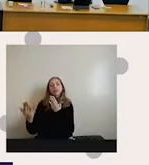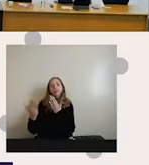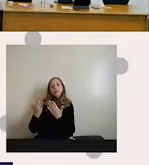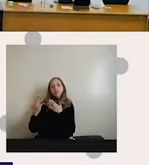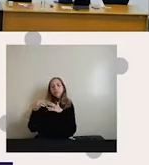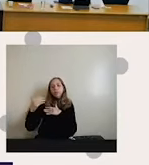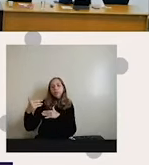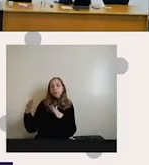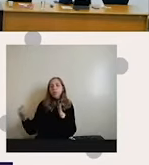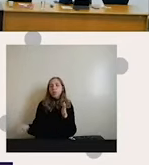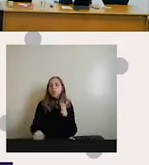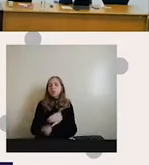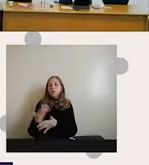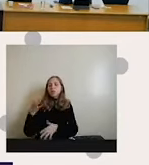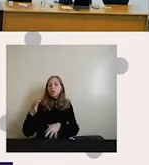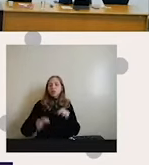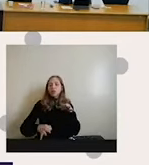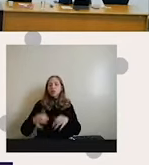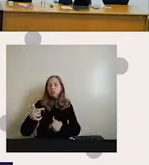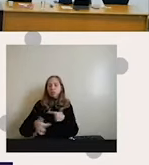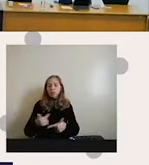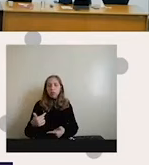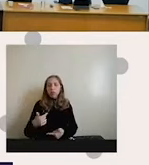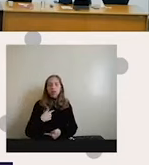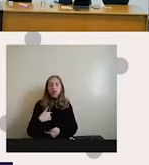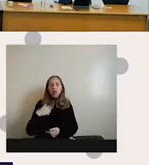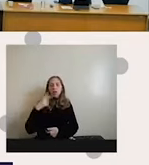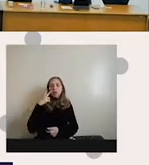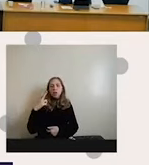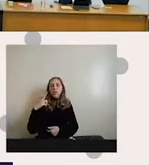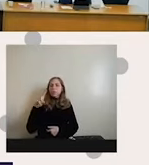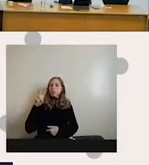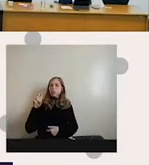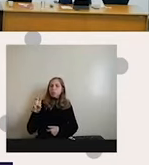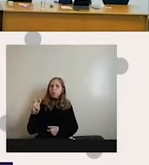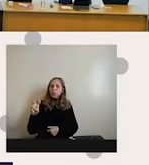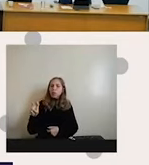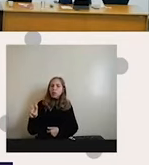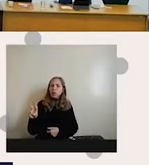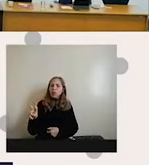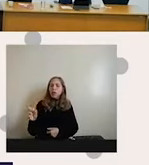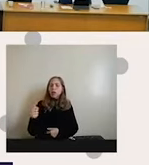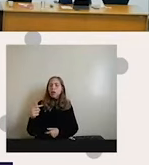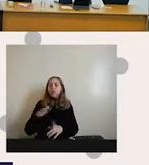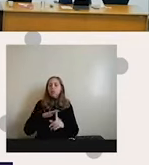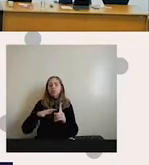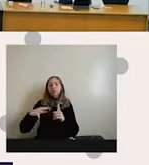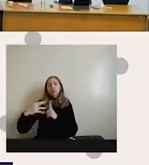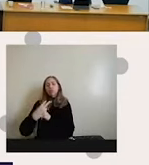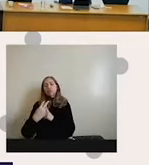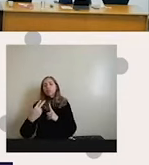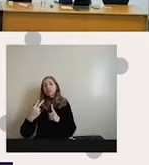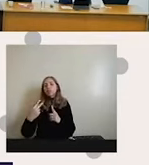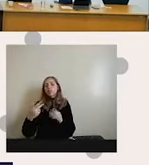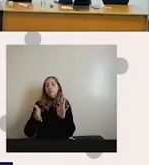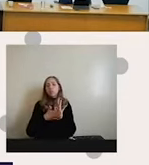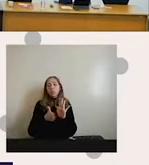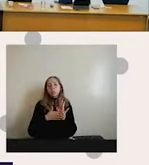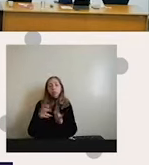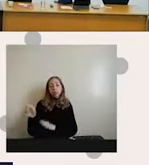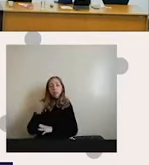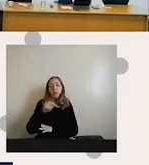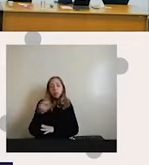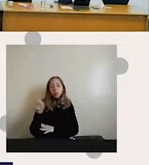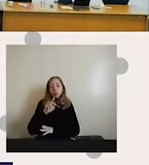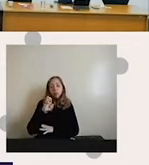Eu parto dessa abordagem pluridimensional proposto pela professora Elisabeth Antunes Lima, a partir dos estudos